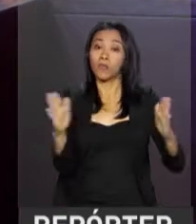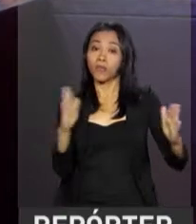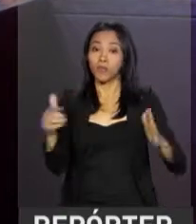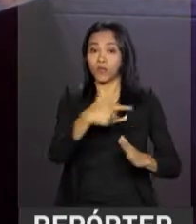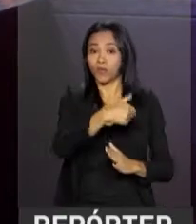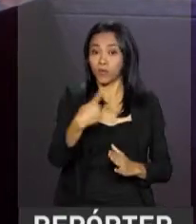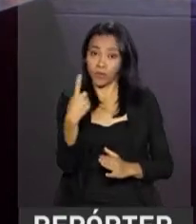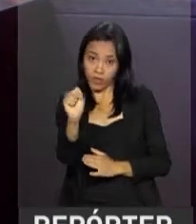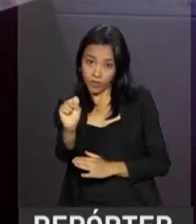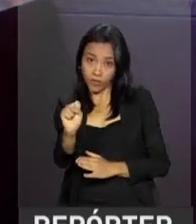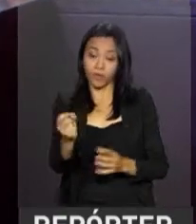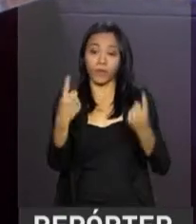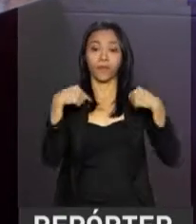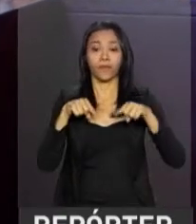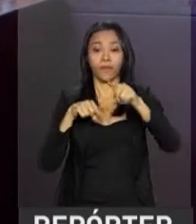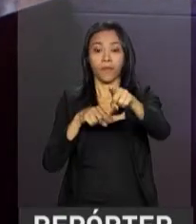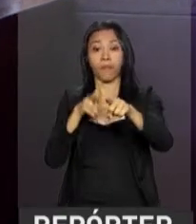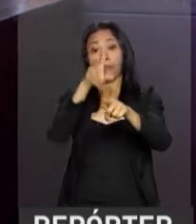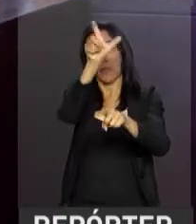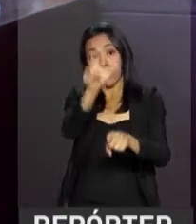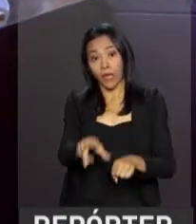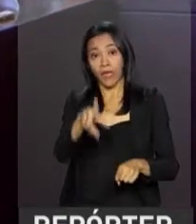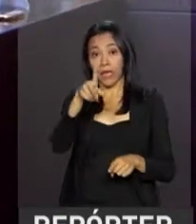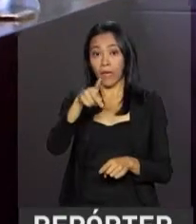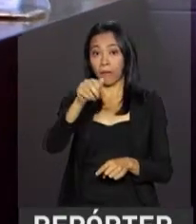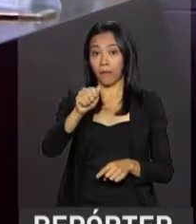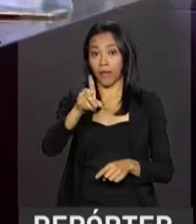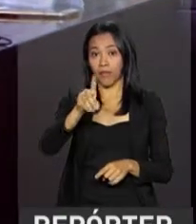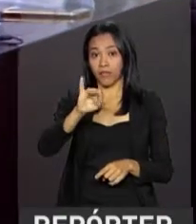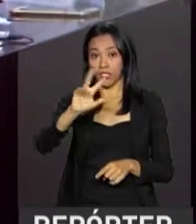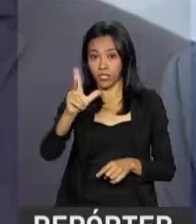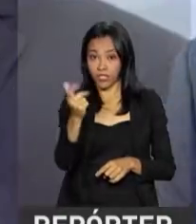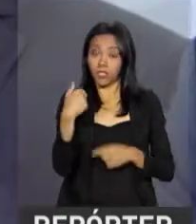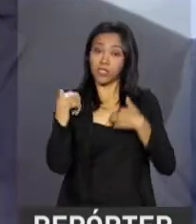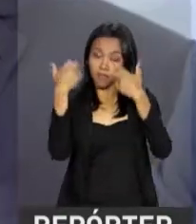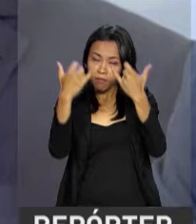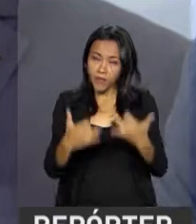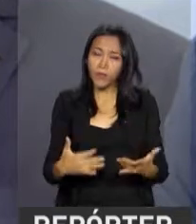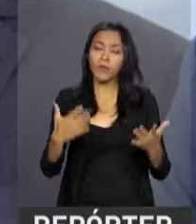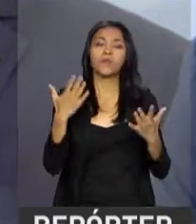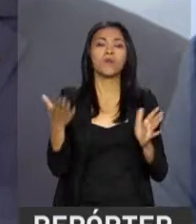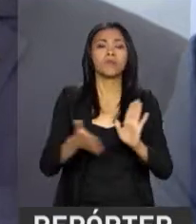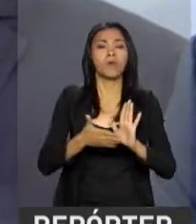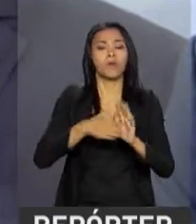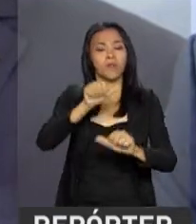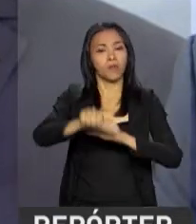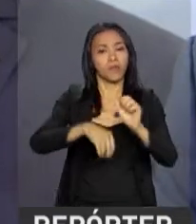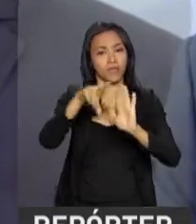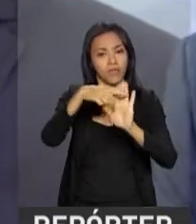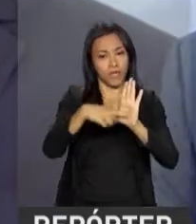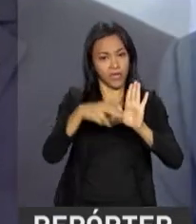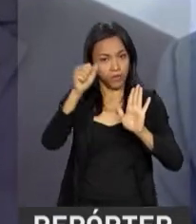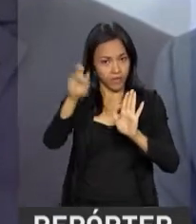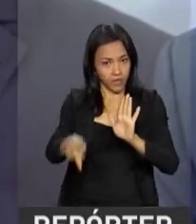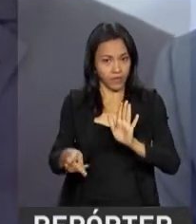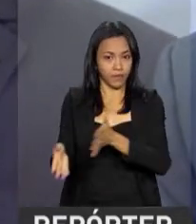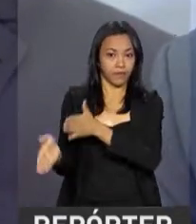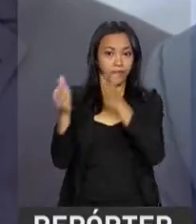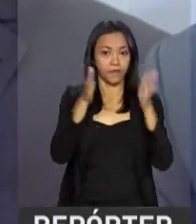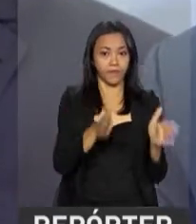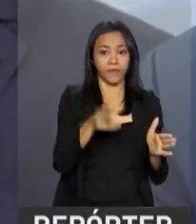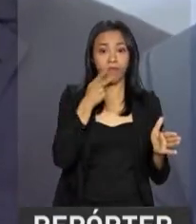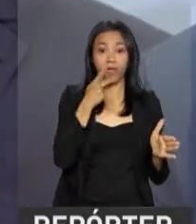falou também do empenho do governo para aprovação da reforma da previdência se não houver reforma da previdência no ano